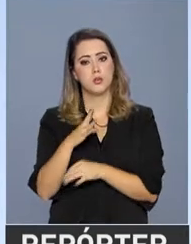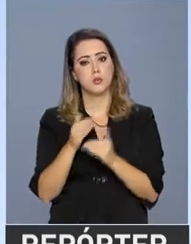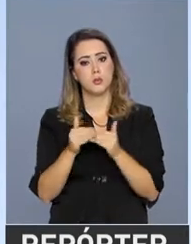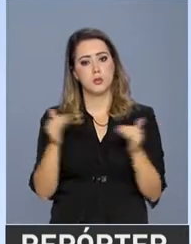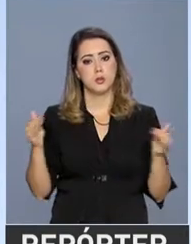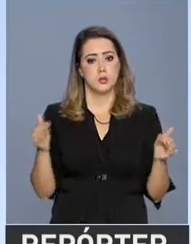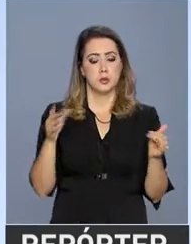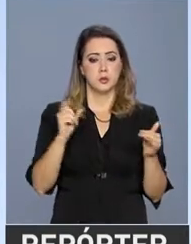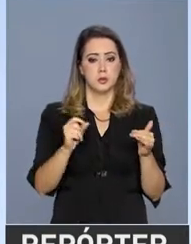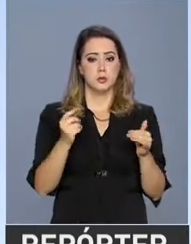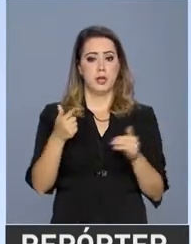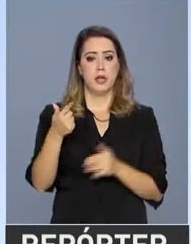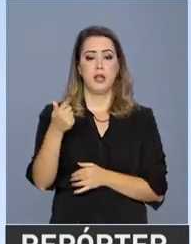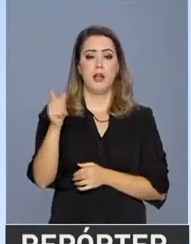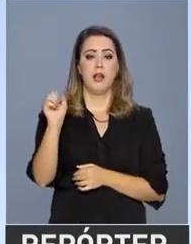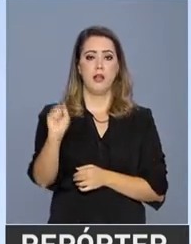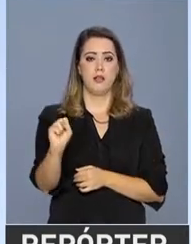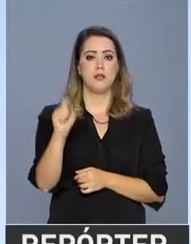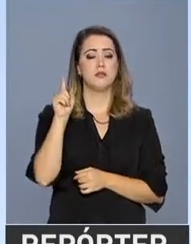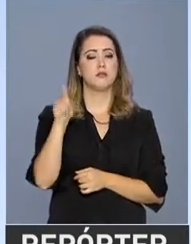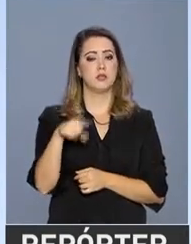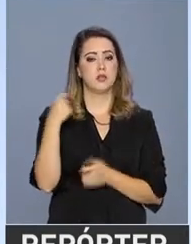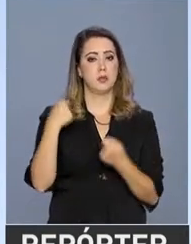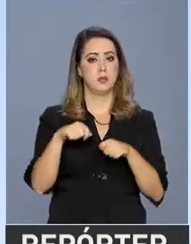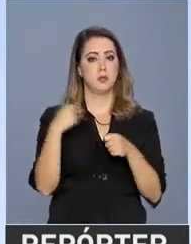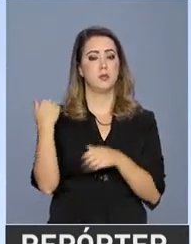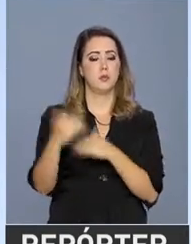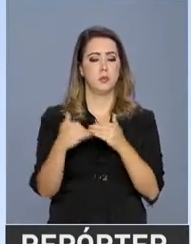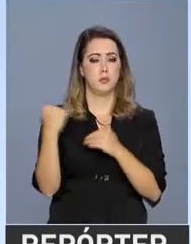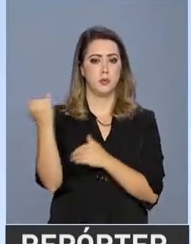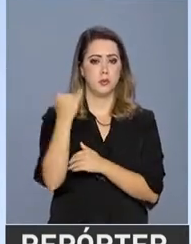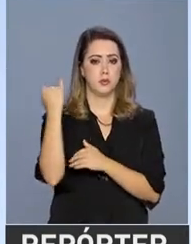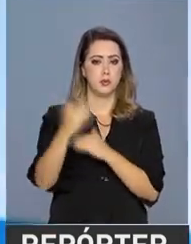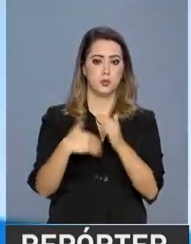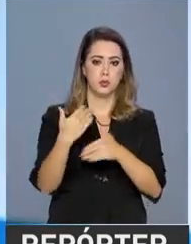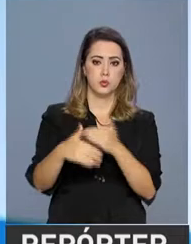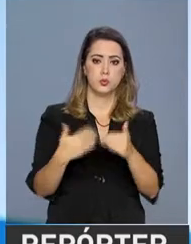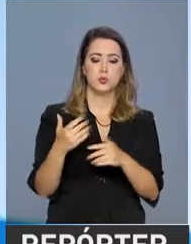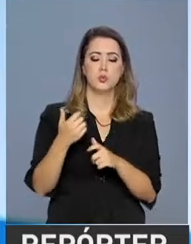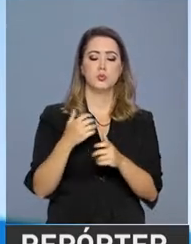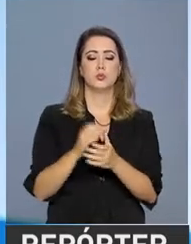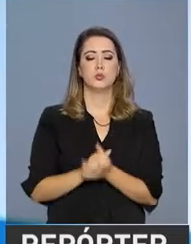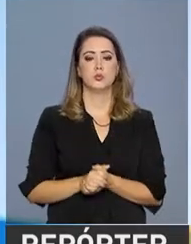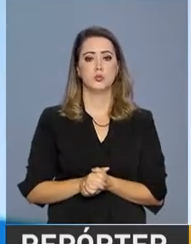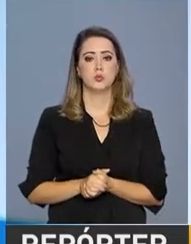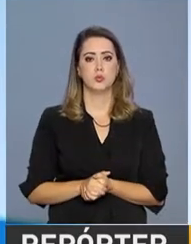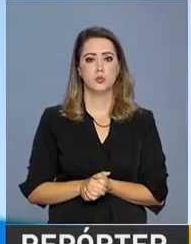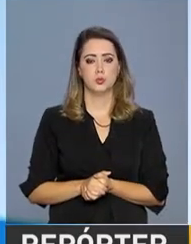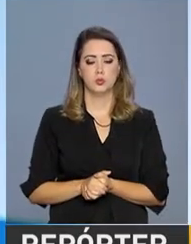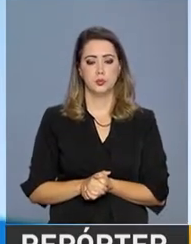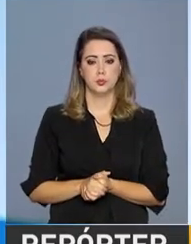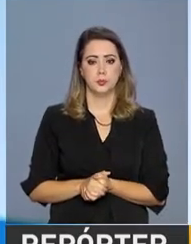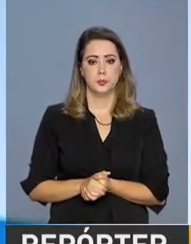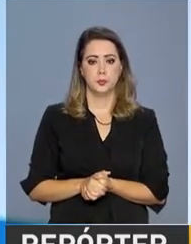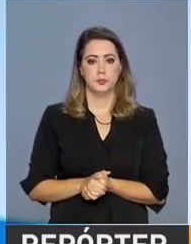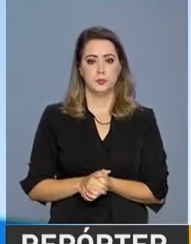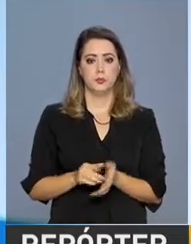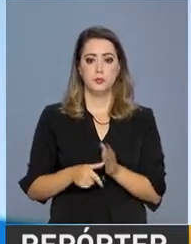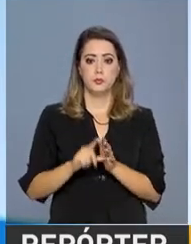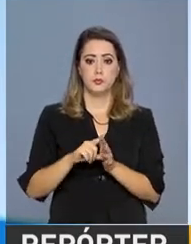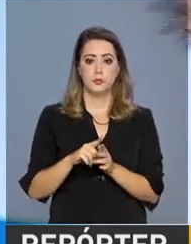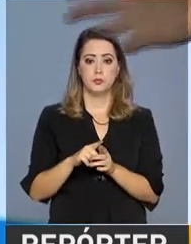a oferta de gás natural fundamental para o desenvolvimento do setor o brasil saiu de uma